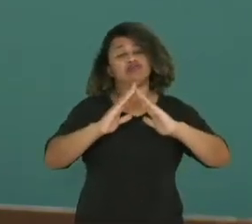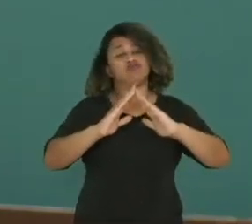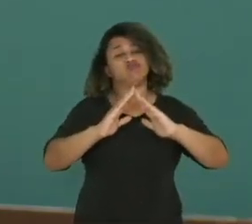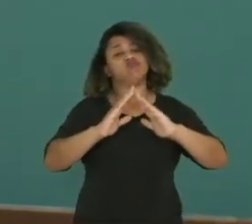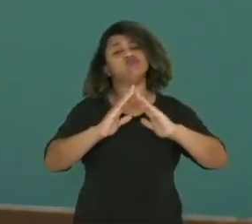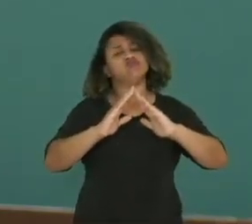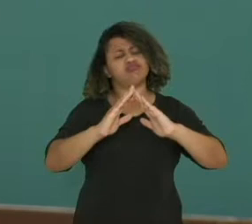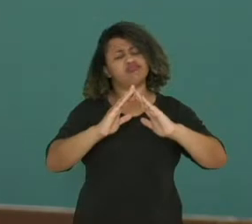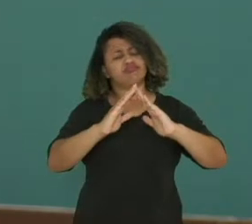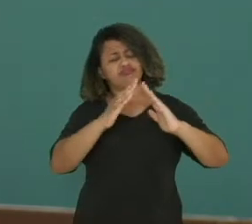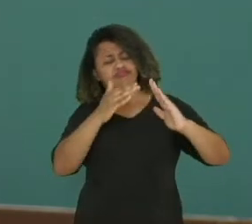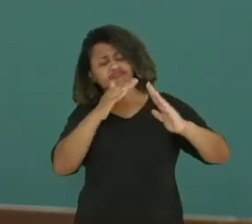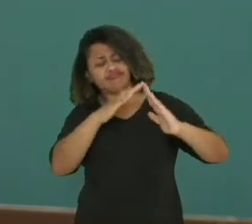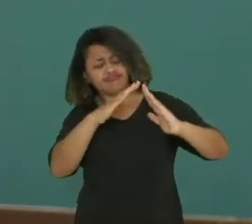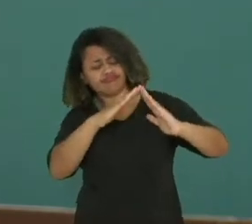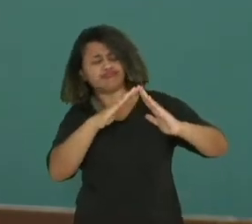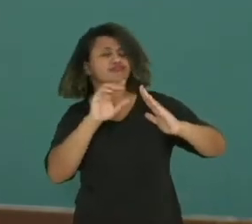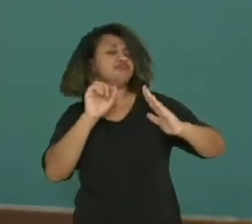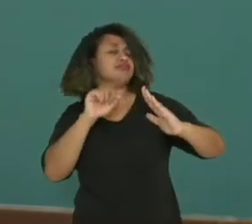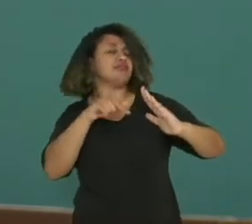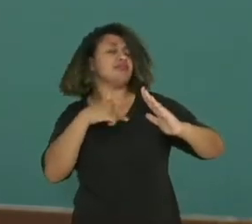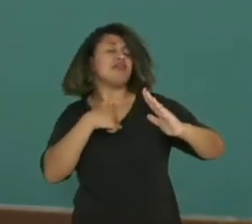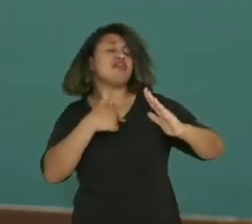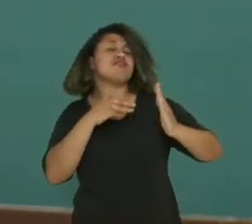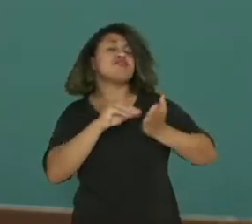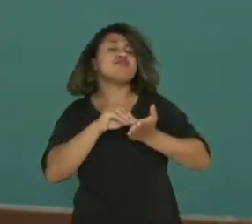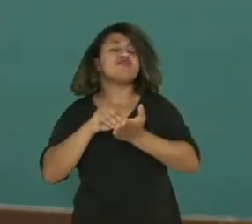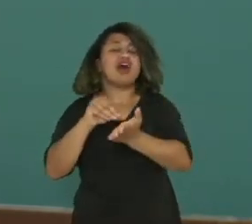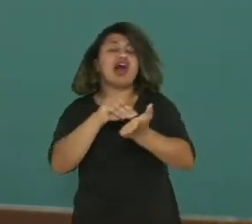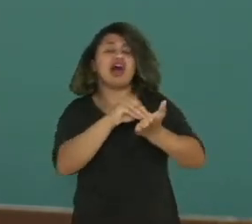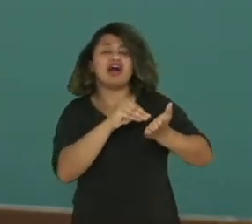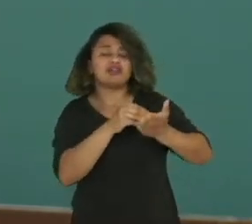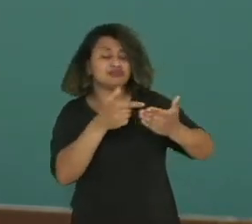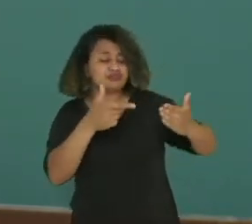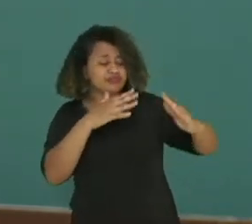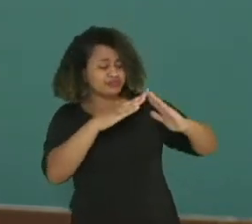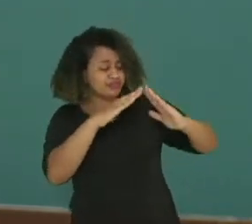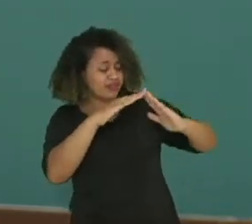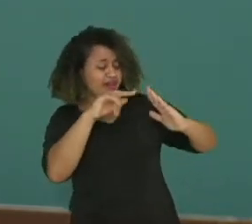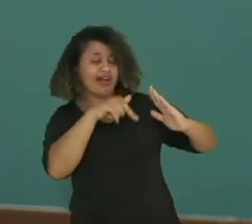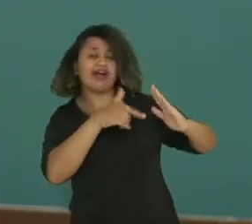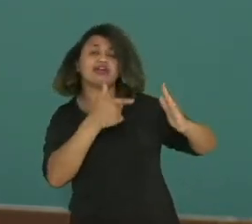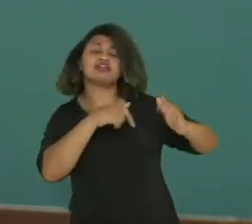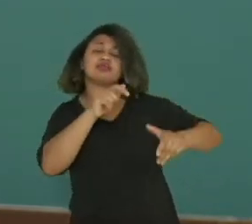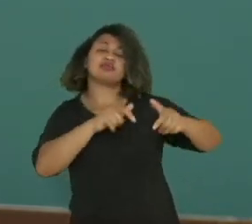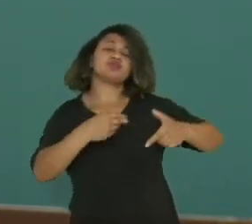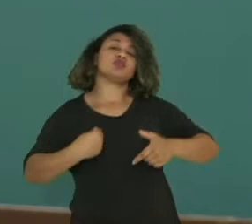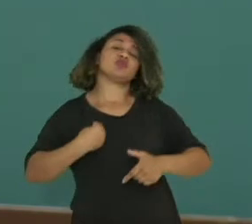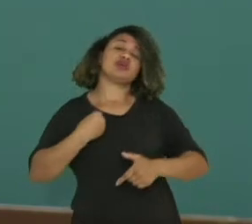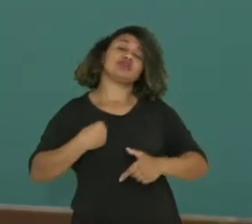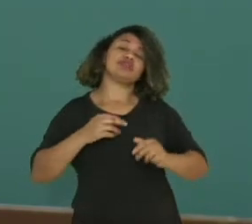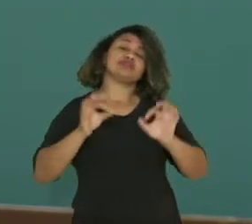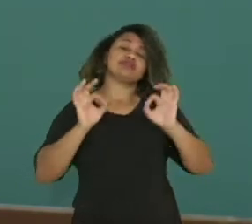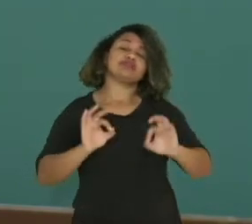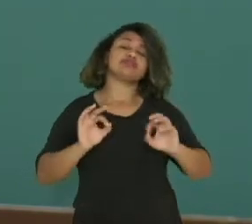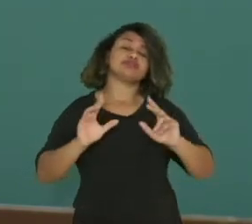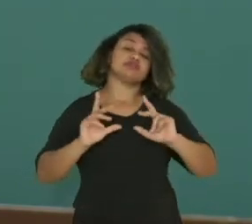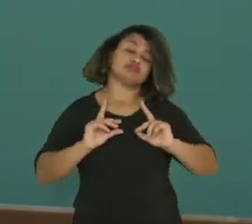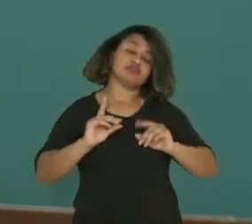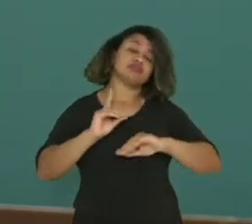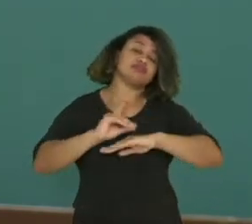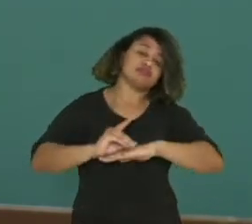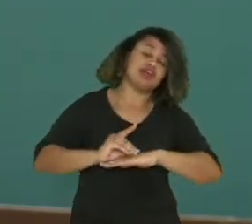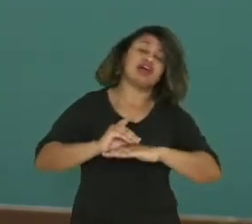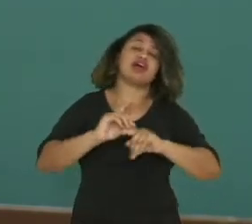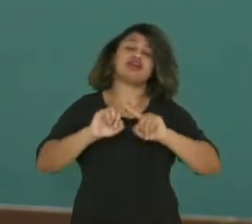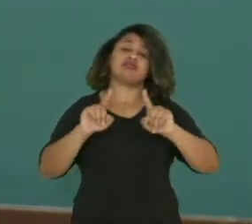aquelas moradias que não oferecem o mínimo de condições para a pessoa viver, né? Ainda assim, muitas pessoas moram.